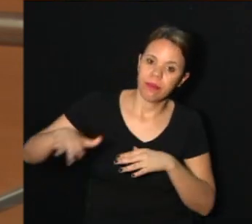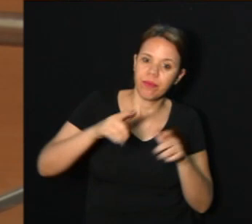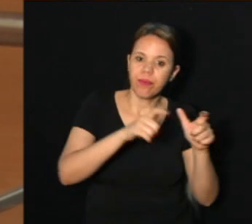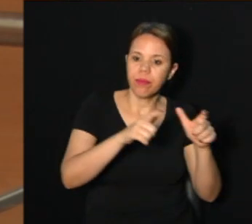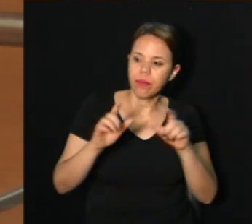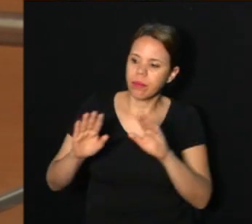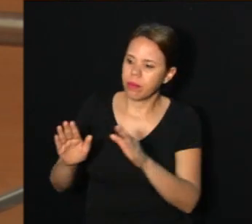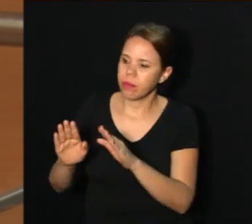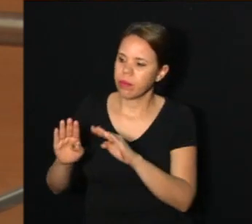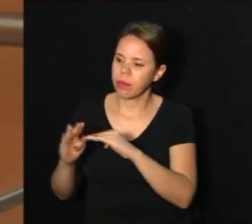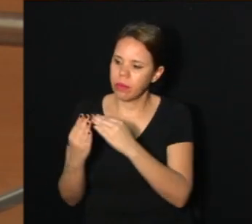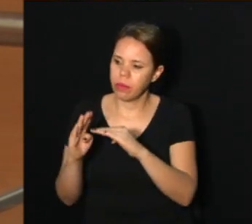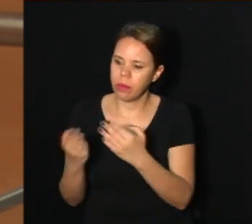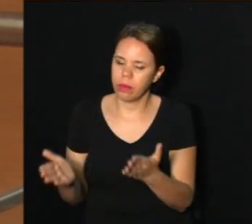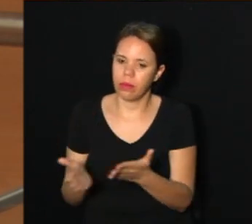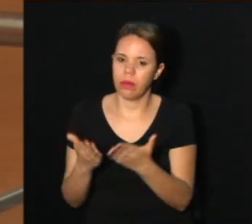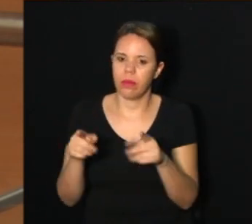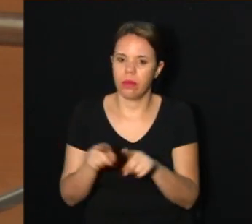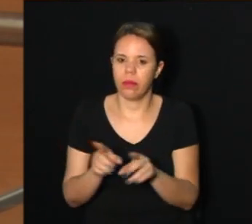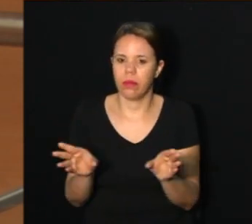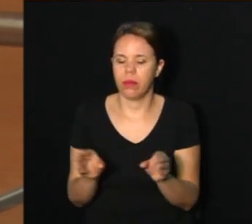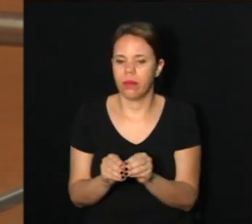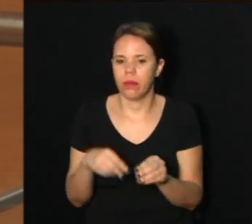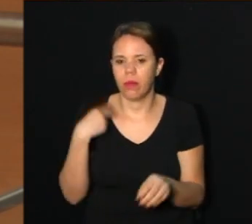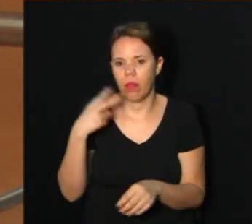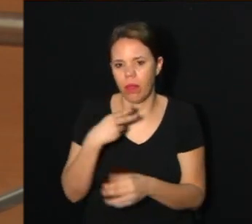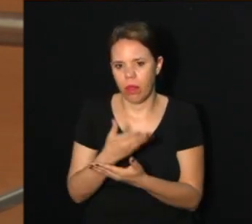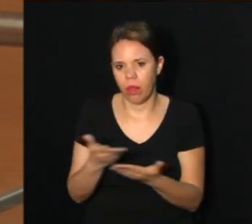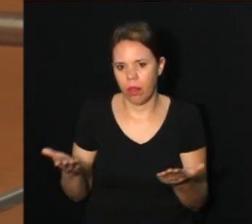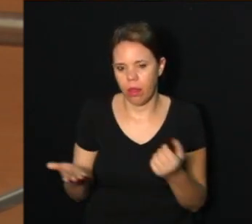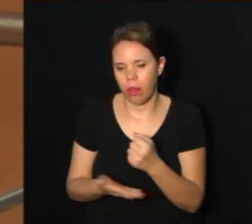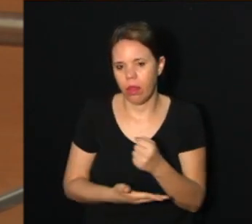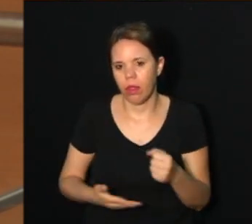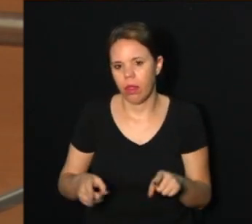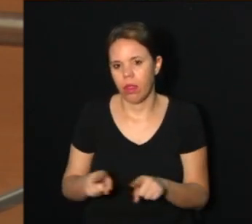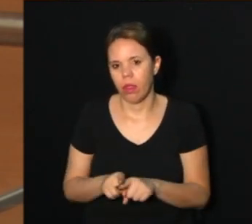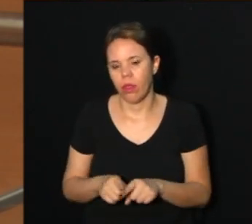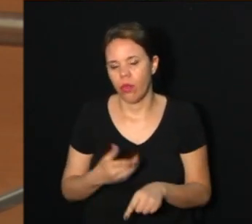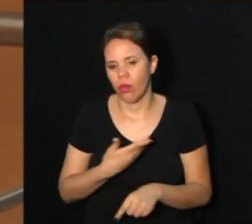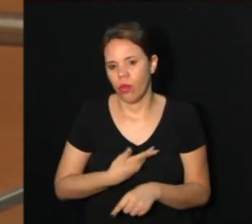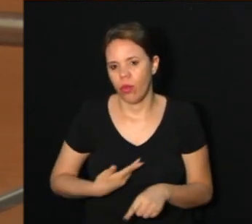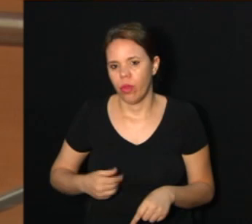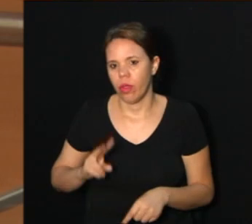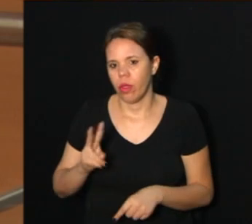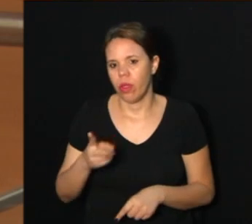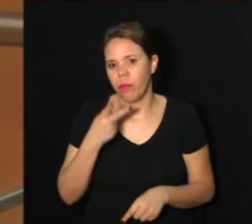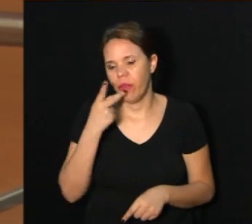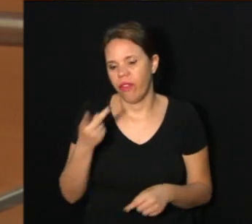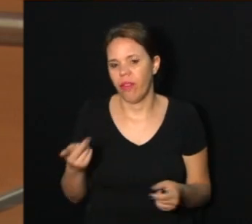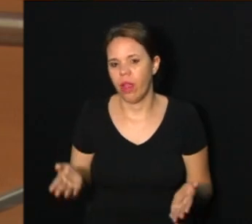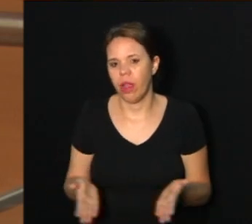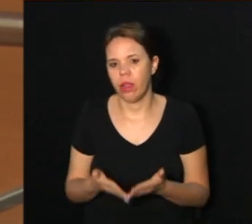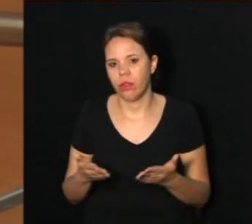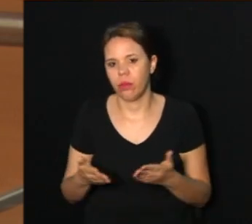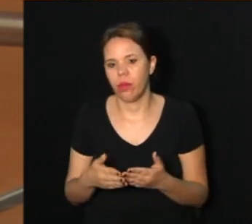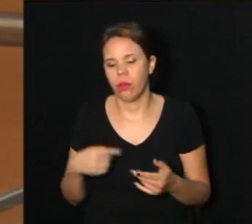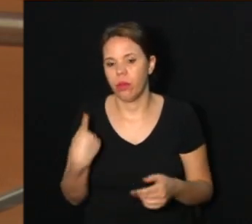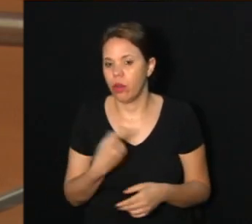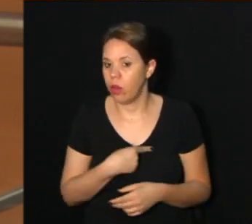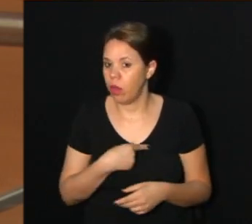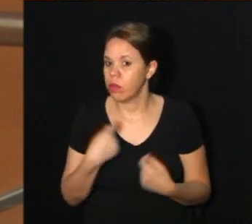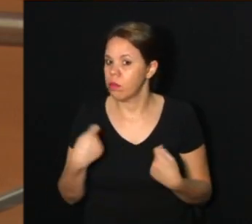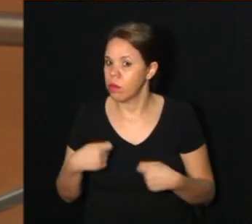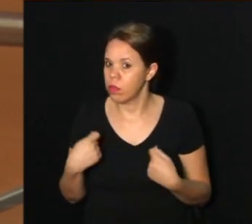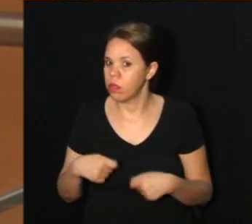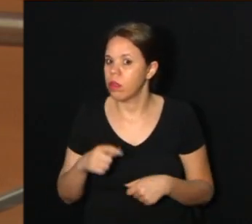de carente. E para encerrar, os vereadores da base do governo sempre falam da periferia. Nós